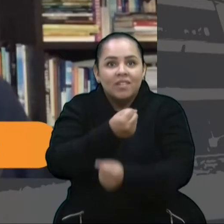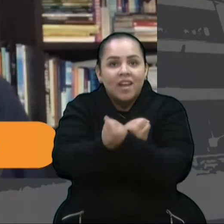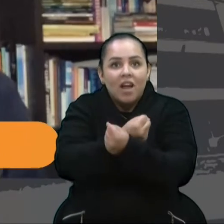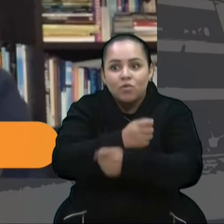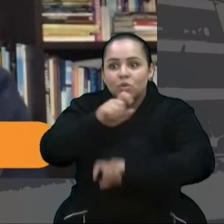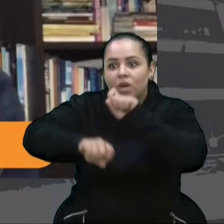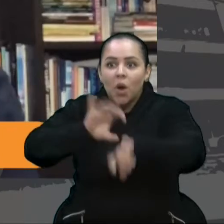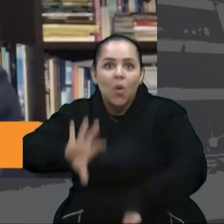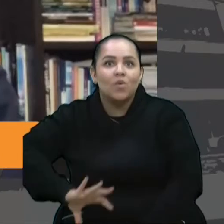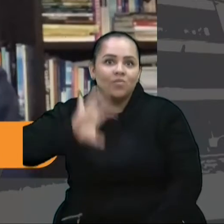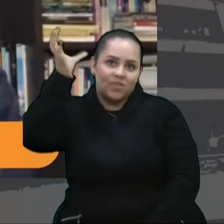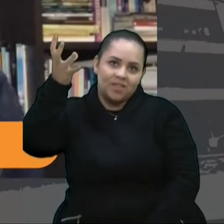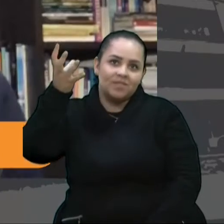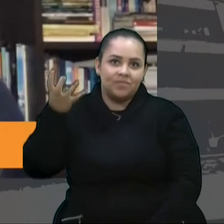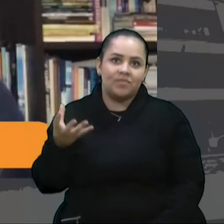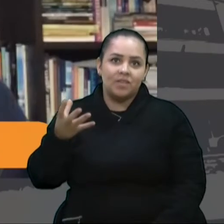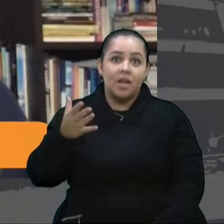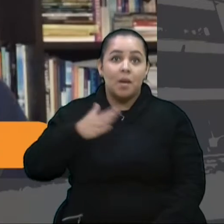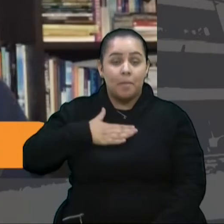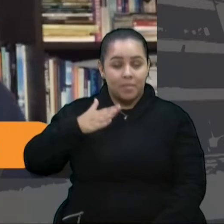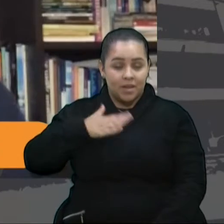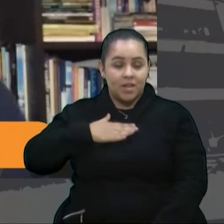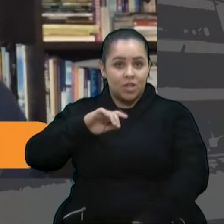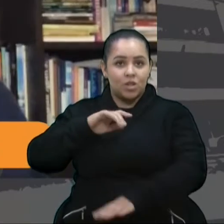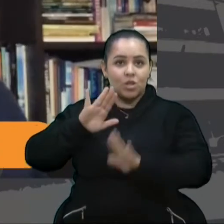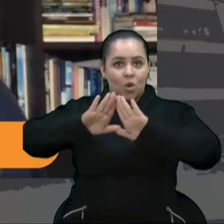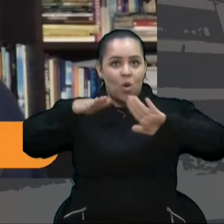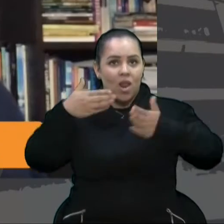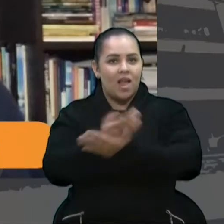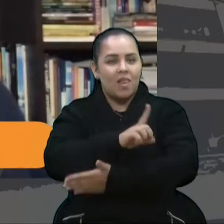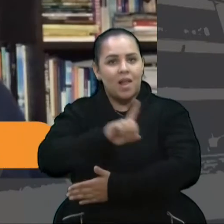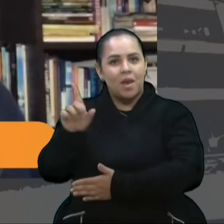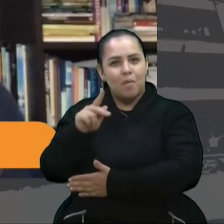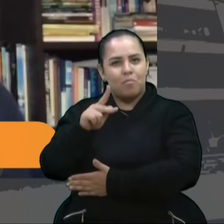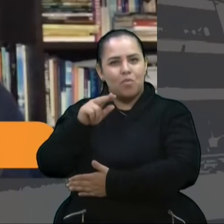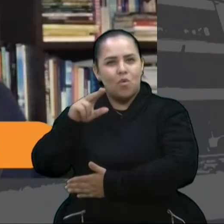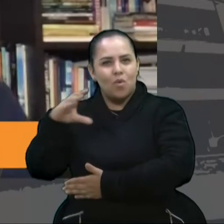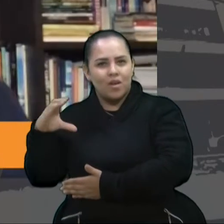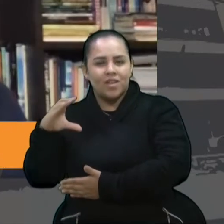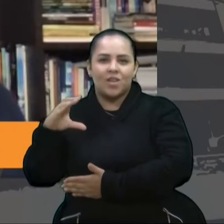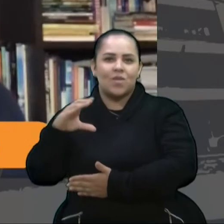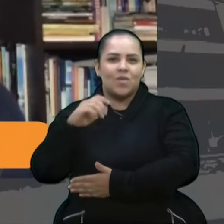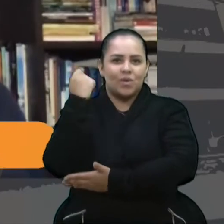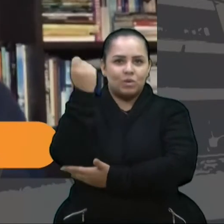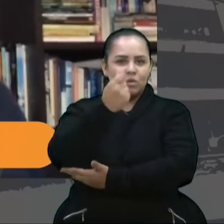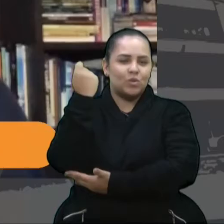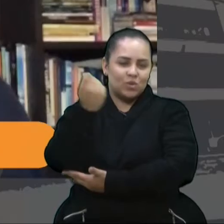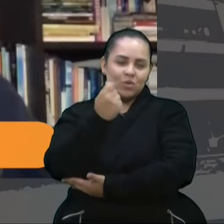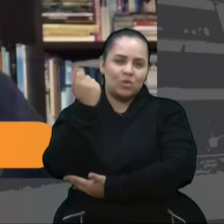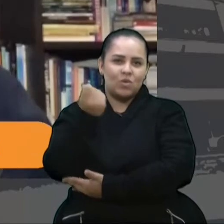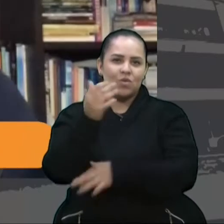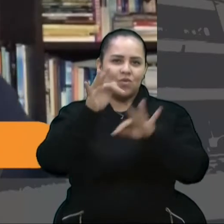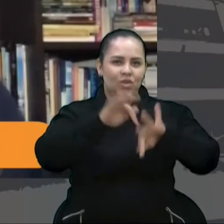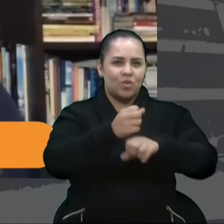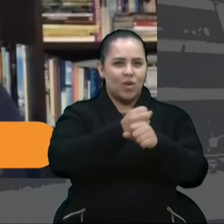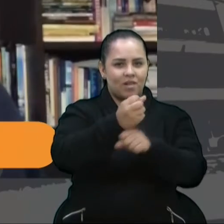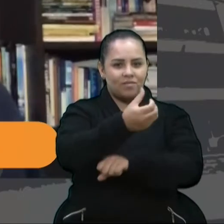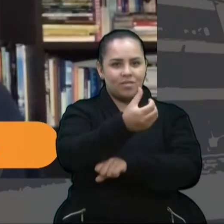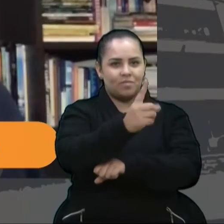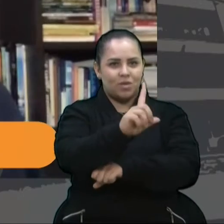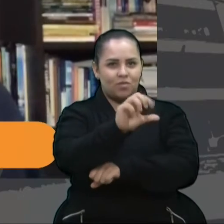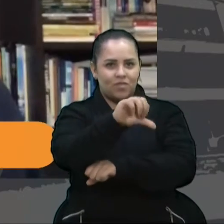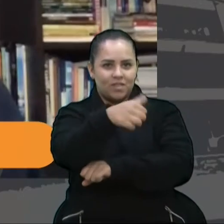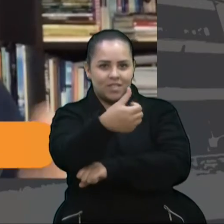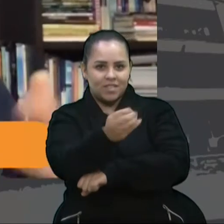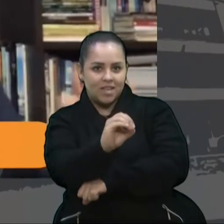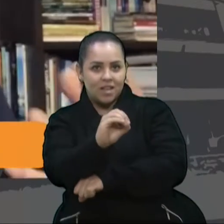minha escola, na PUC, lá no Rio Grande do Sul, né, eu tive lá no final dos anos 60 e me formei no início dos anos